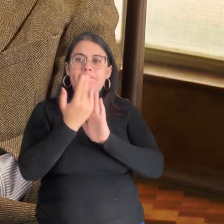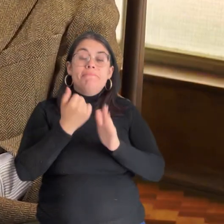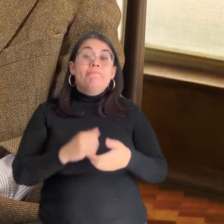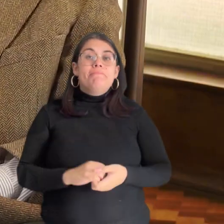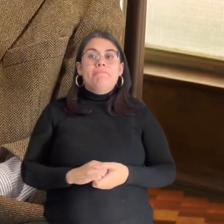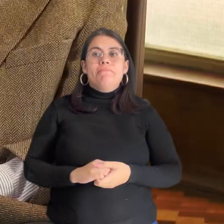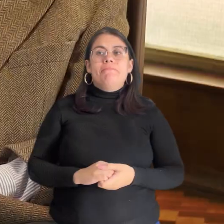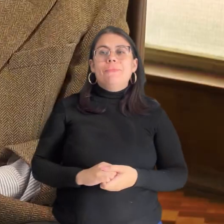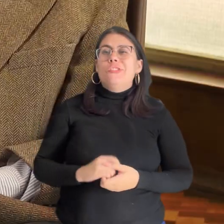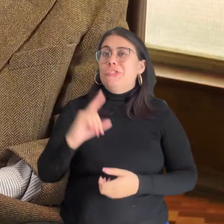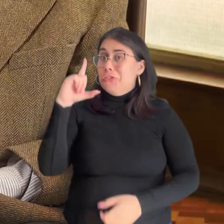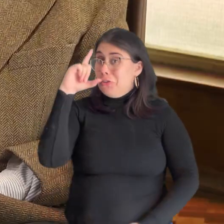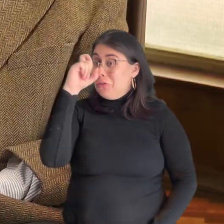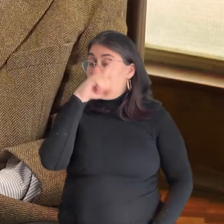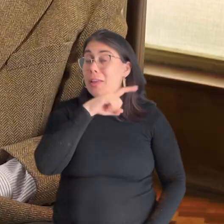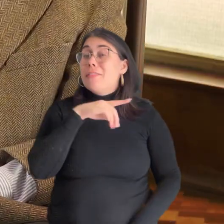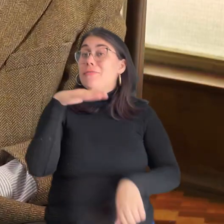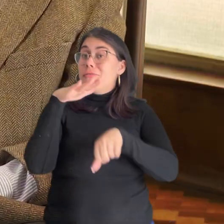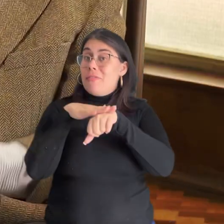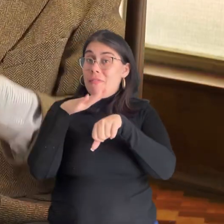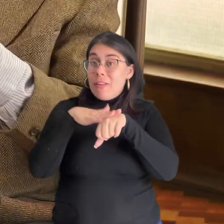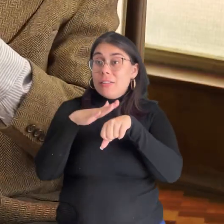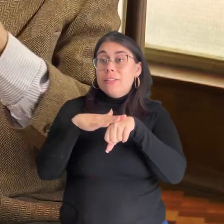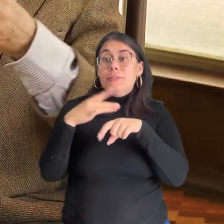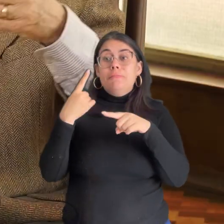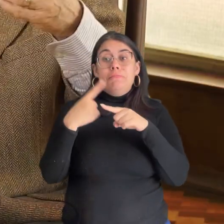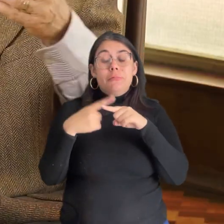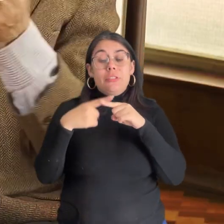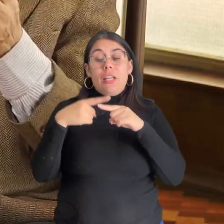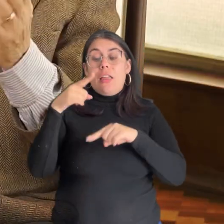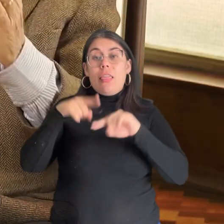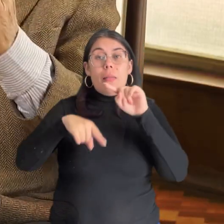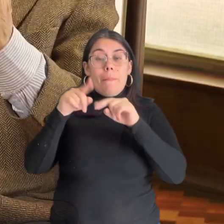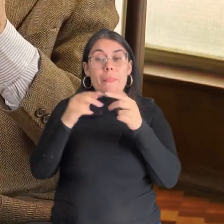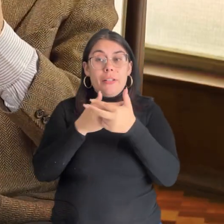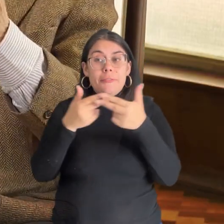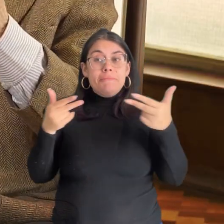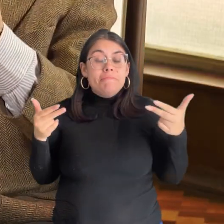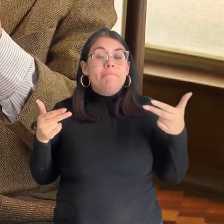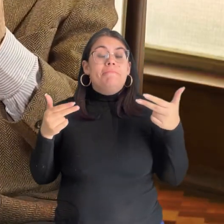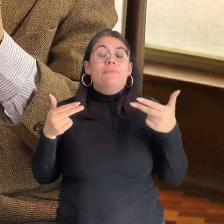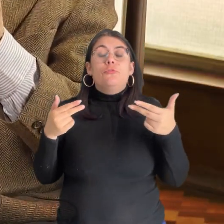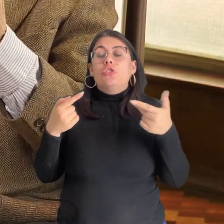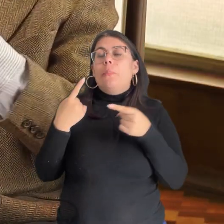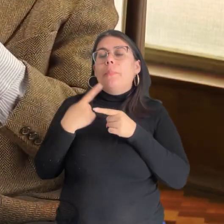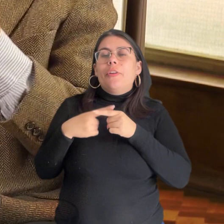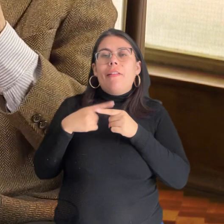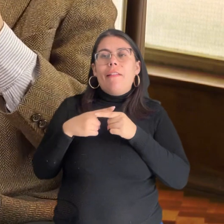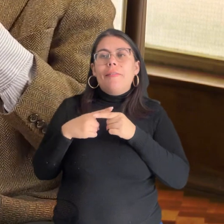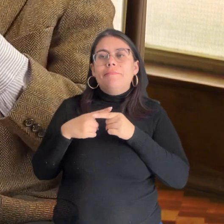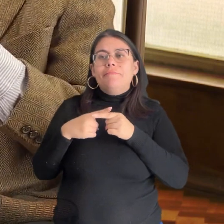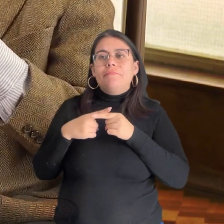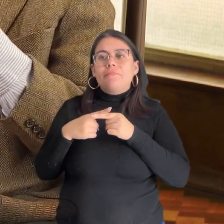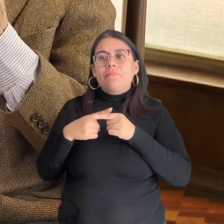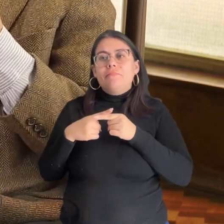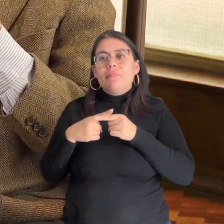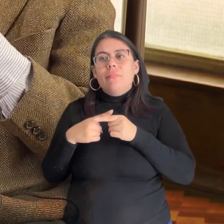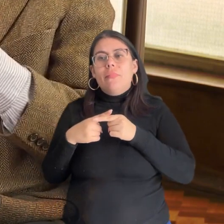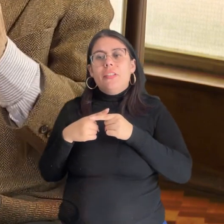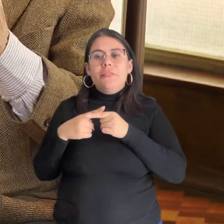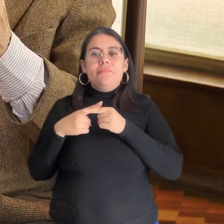desenhos. Complicadíssimo de executar, porque essas peças são feitas